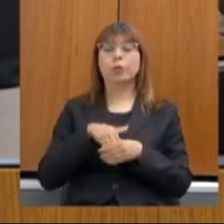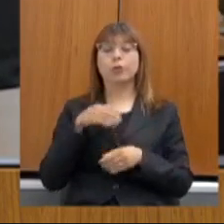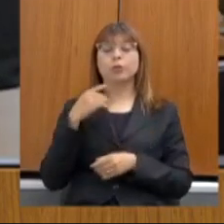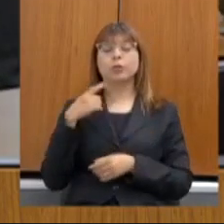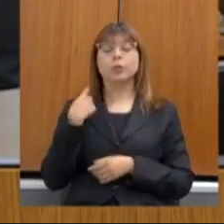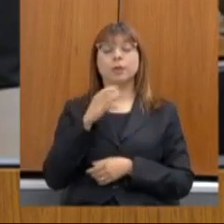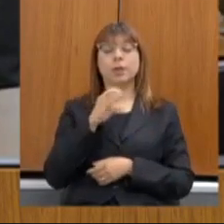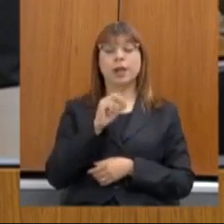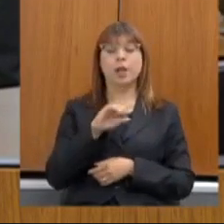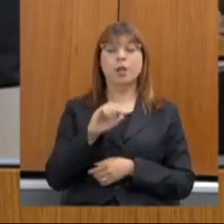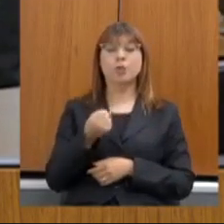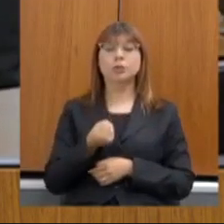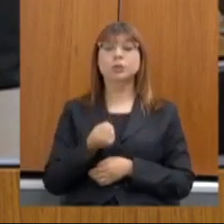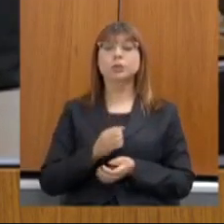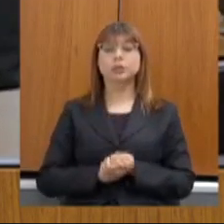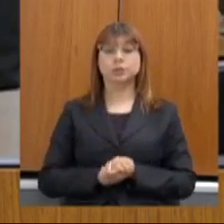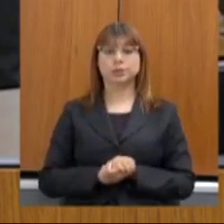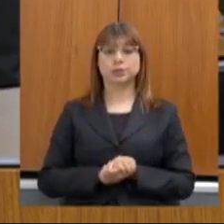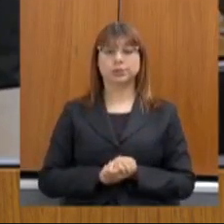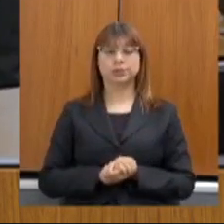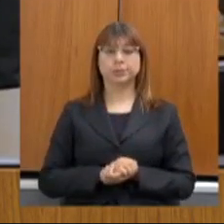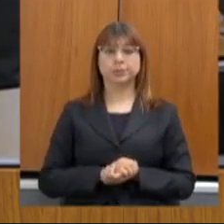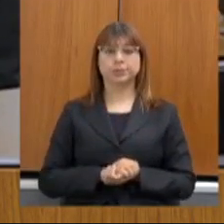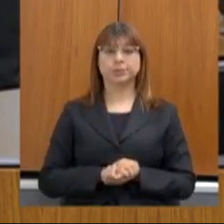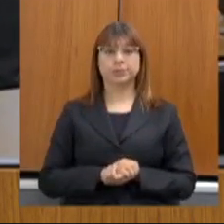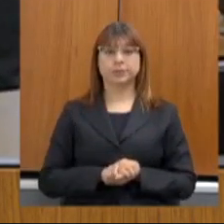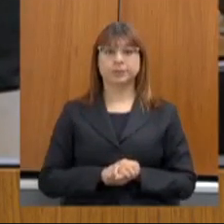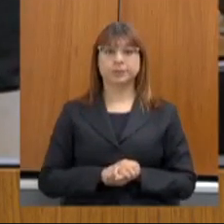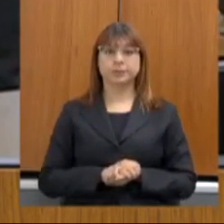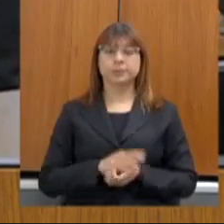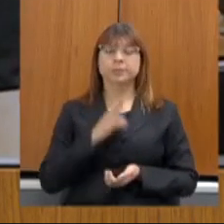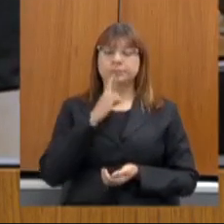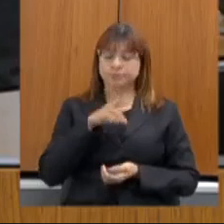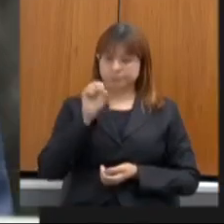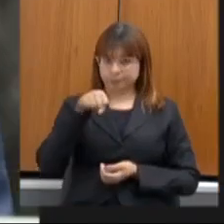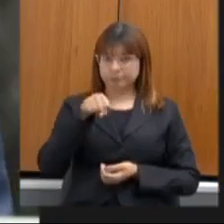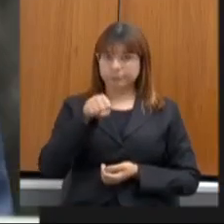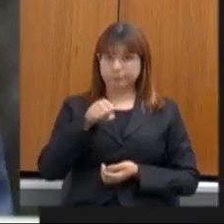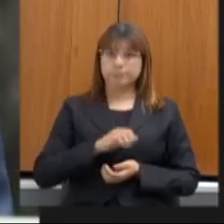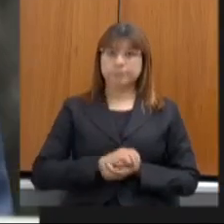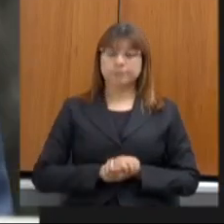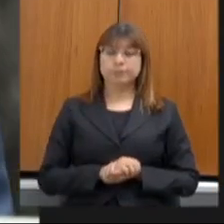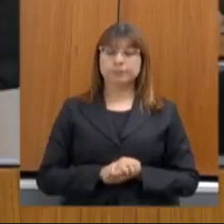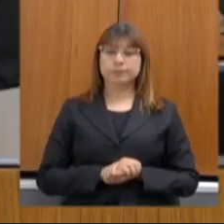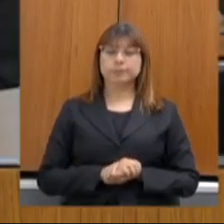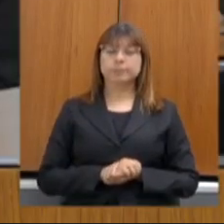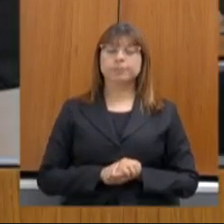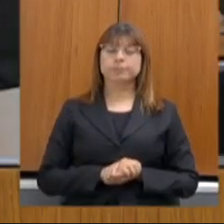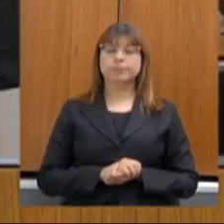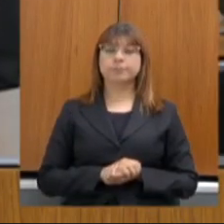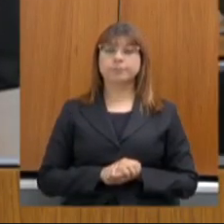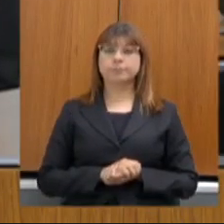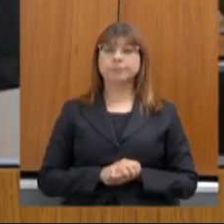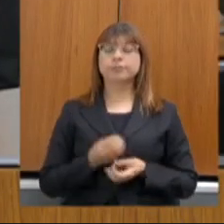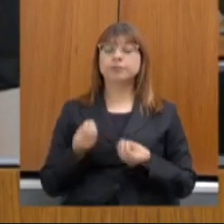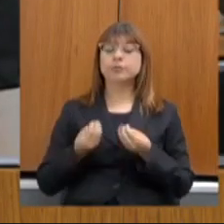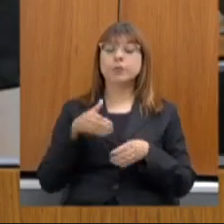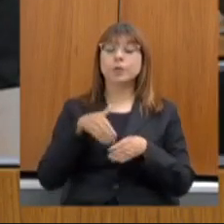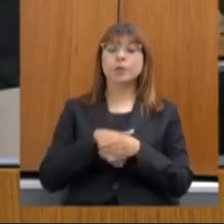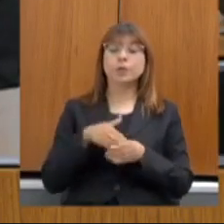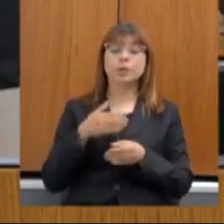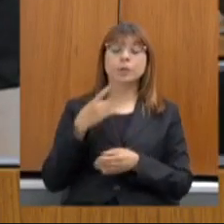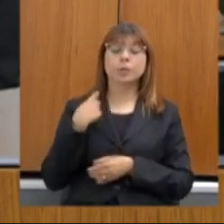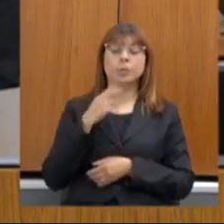deputado Carlos Pimenta eu boto simples é para Carlos Pimenta volta assim como